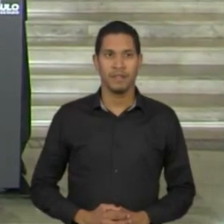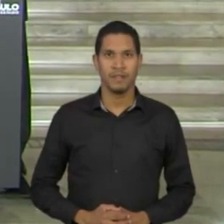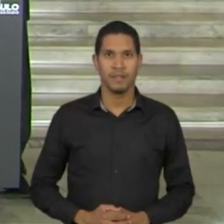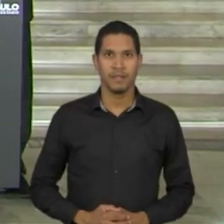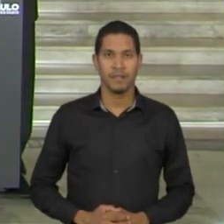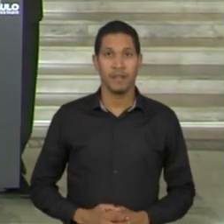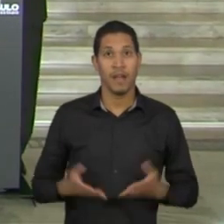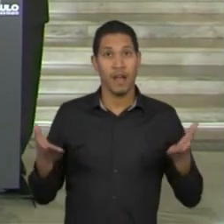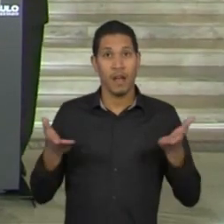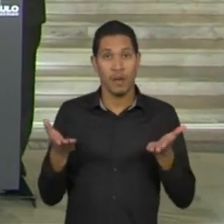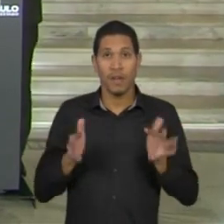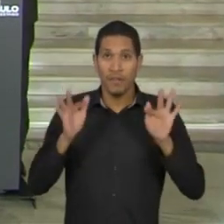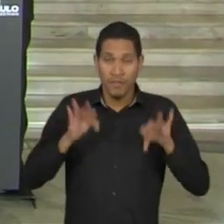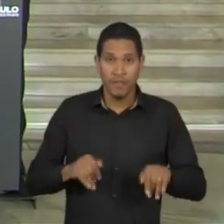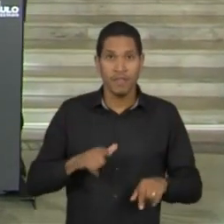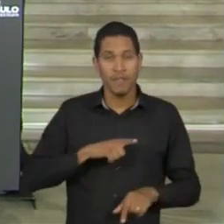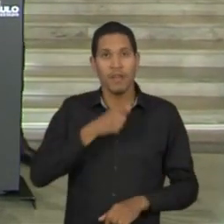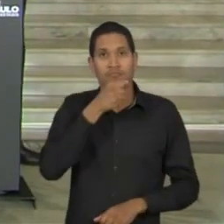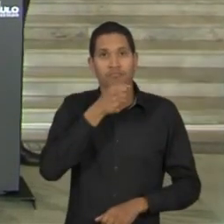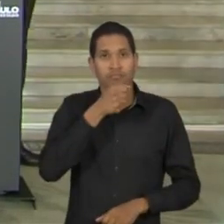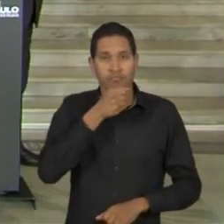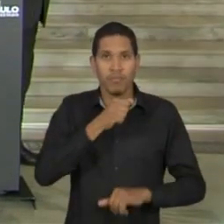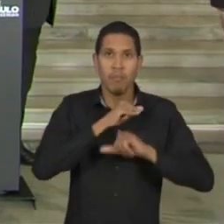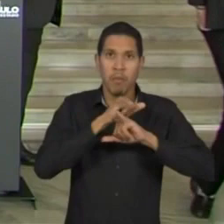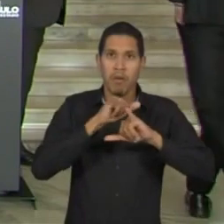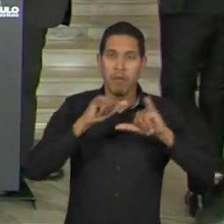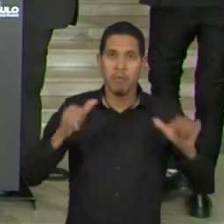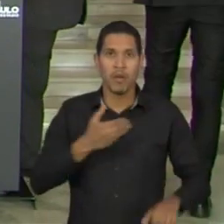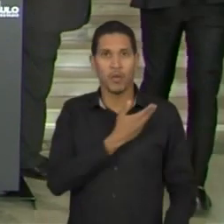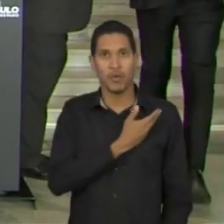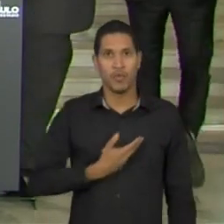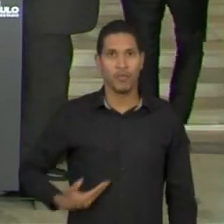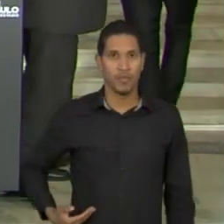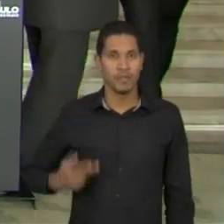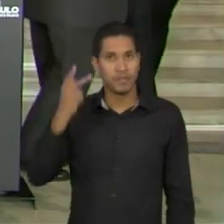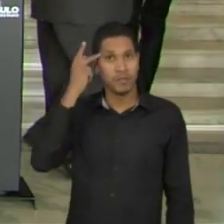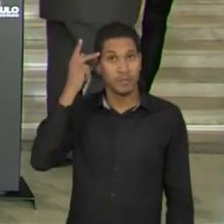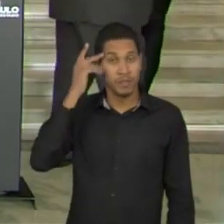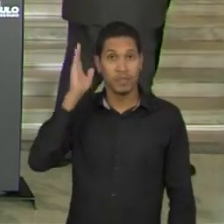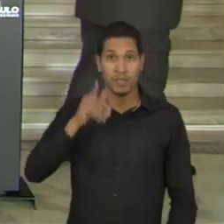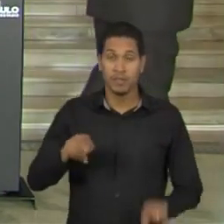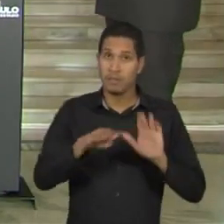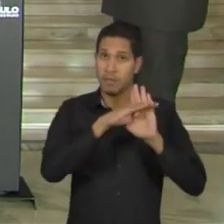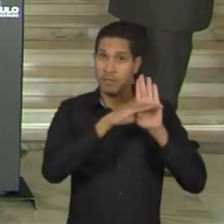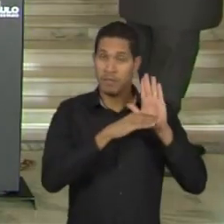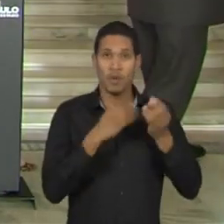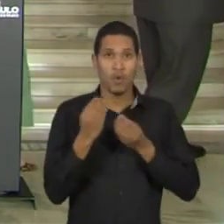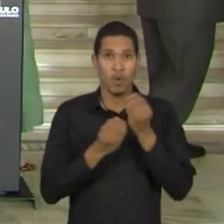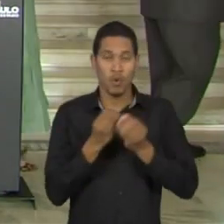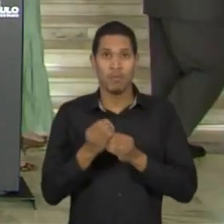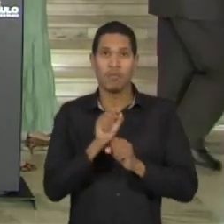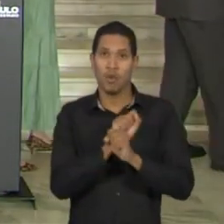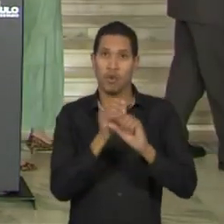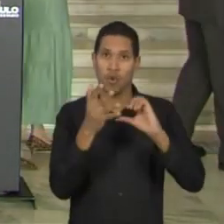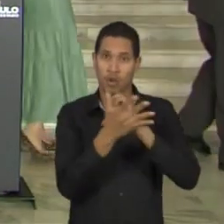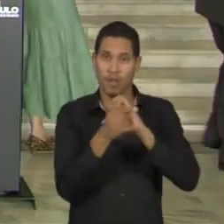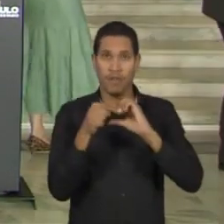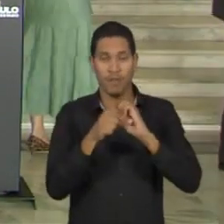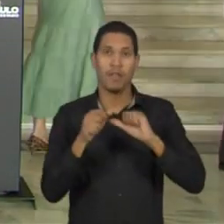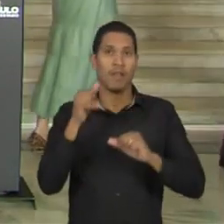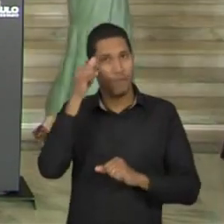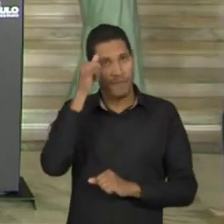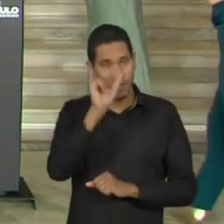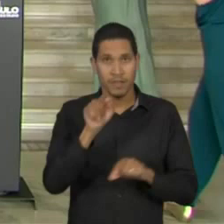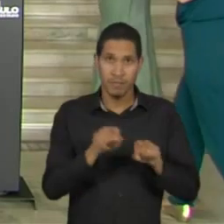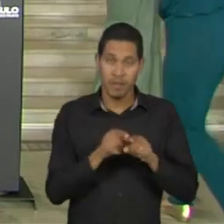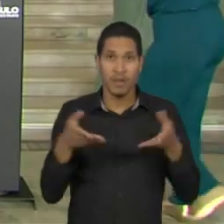Acabamos de acompanhar a entrevista coletiva do governo de São Paulo, que anunciou novas medidas para o combate ao coronavírus. Você fica agora com